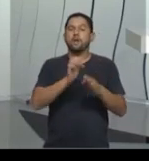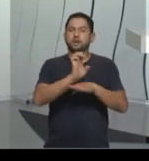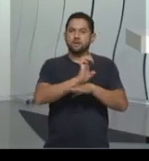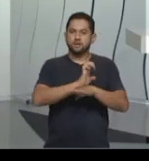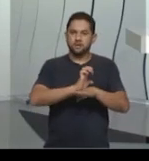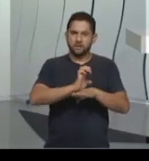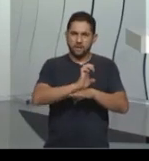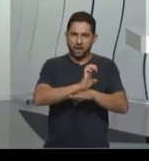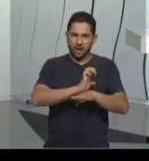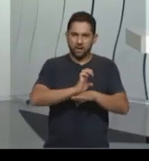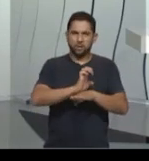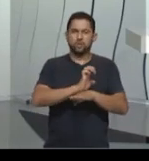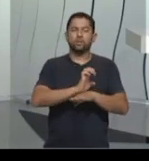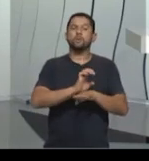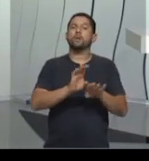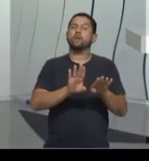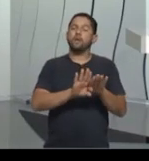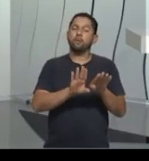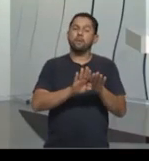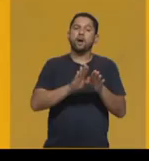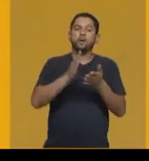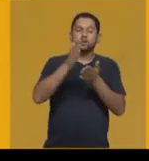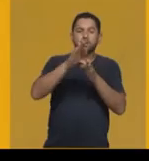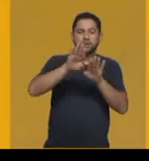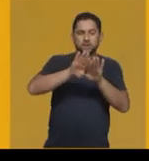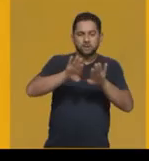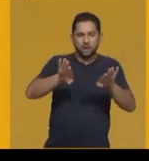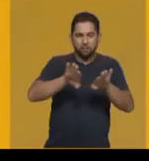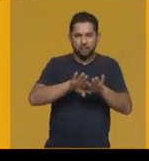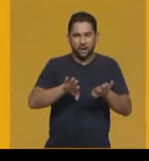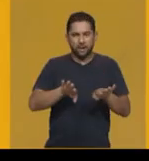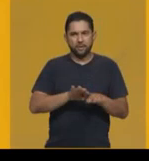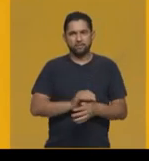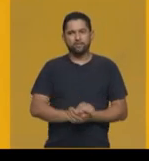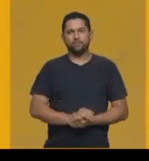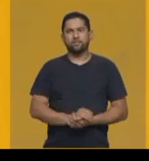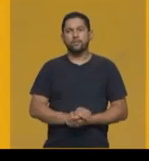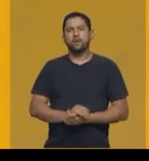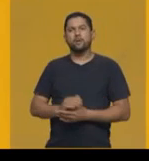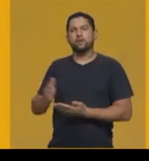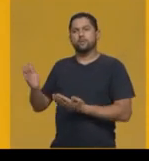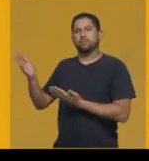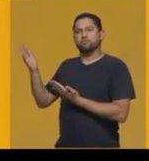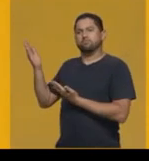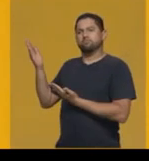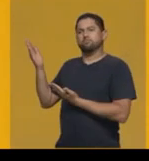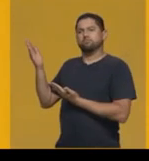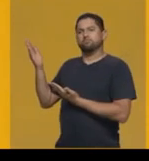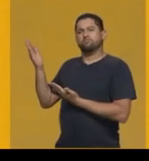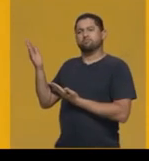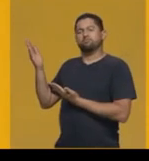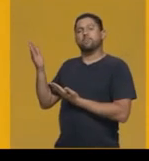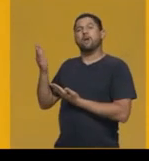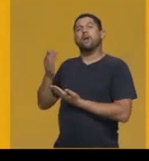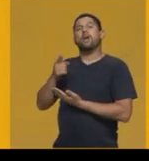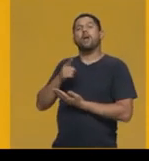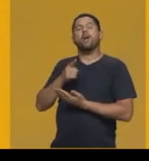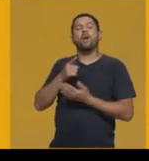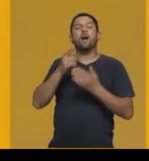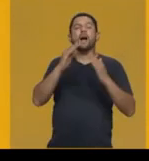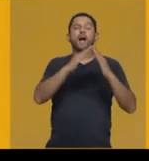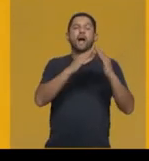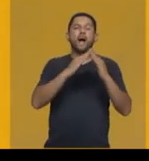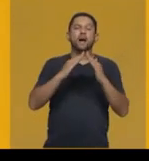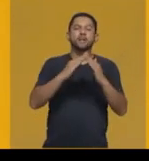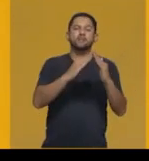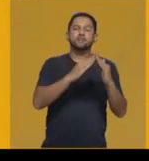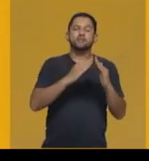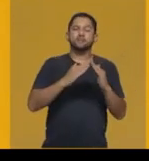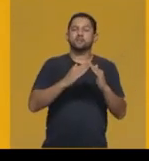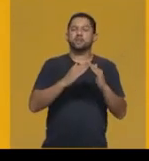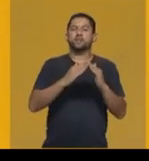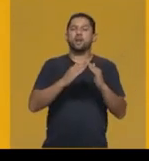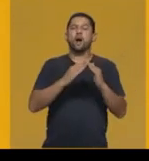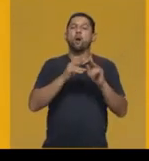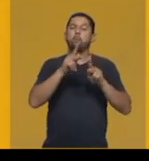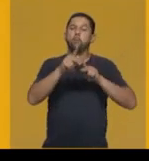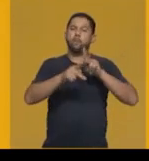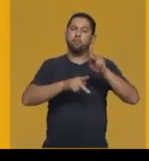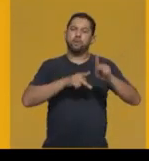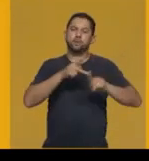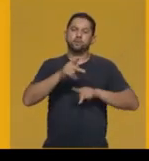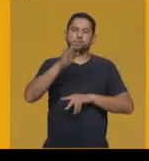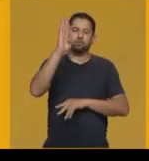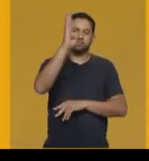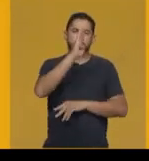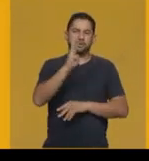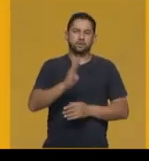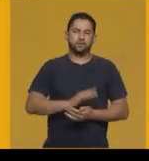mais? Temos um mapa de demografia, né? Ou o mapa da ocupação da população do Brasil aqui no caso.